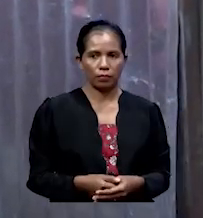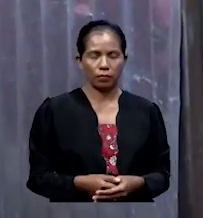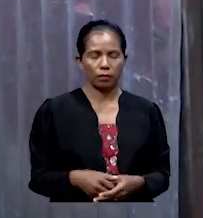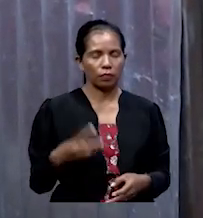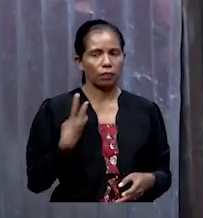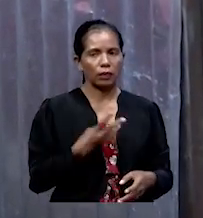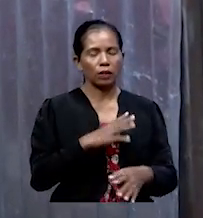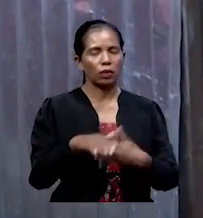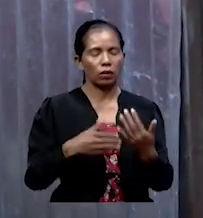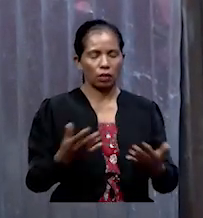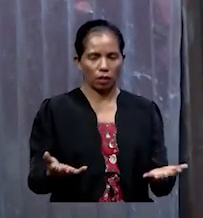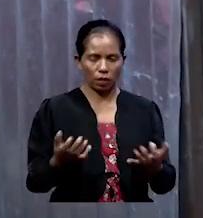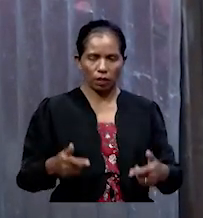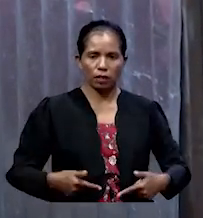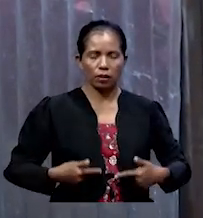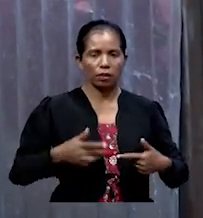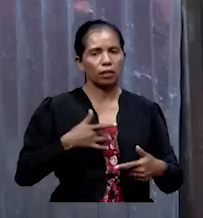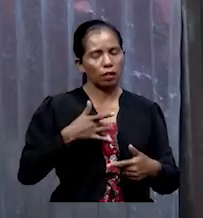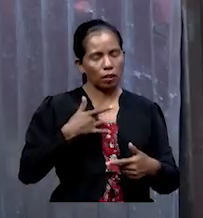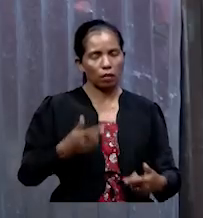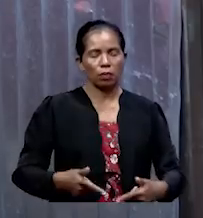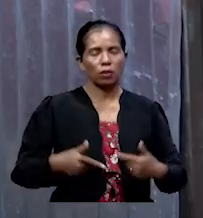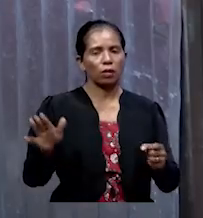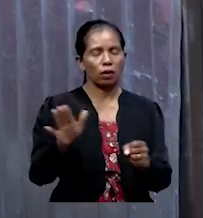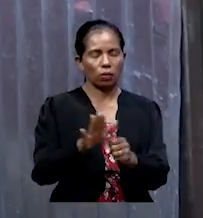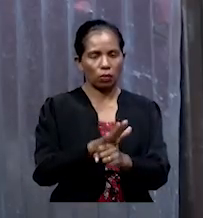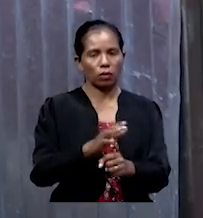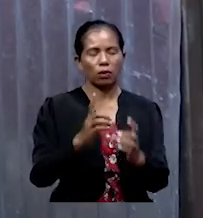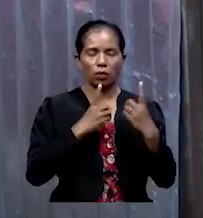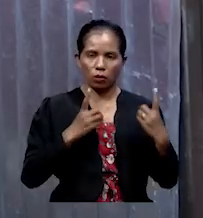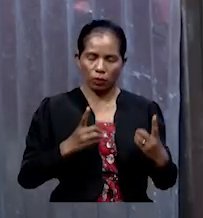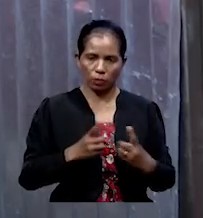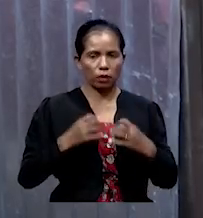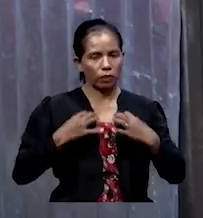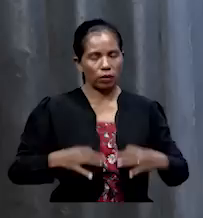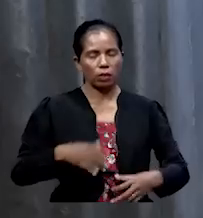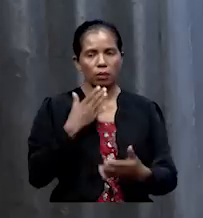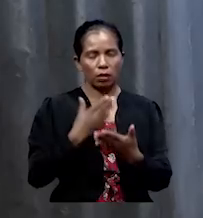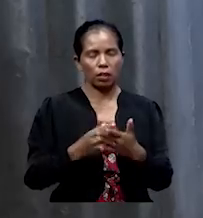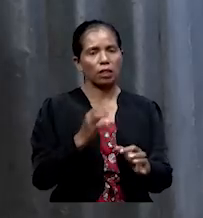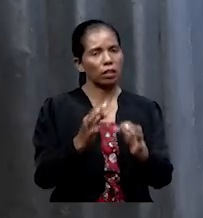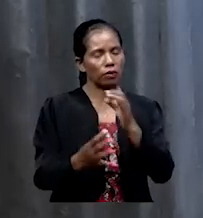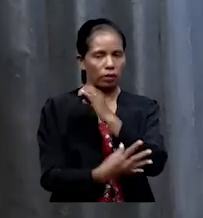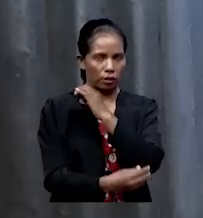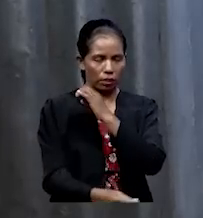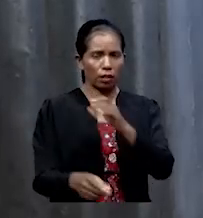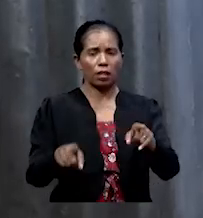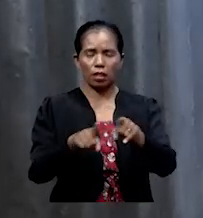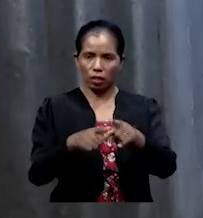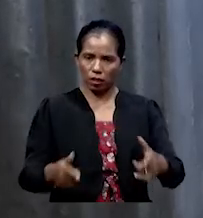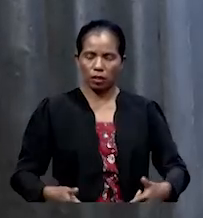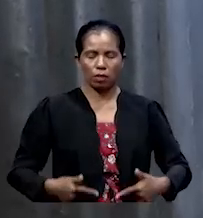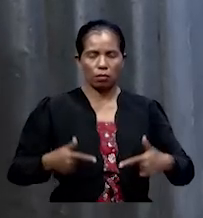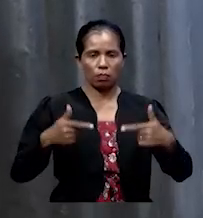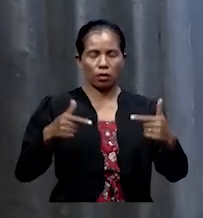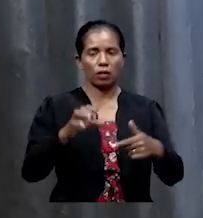Toto hakarak senti mori sidene nakun ho domi no kondisyon fiziku nebe diak mas kikiak. Hanesa realidade moris a familia